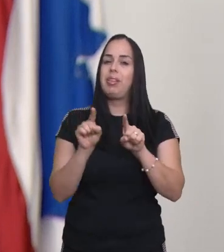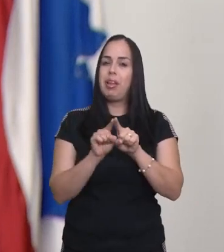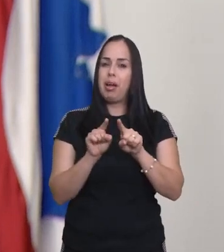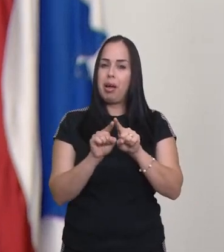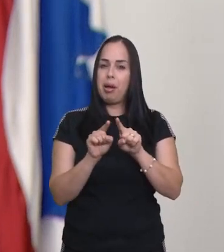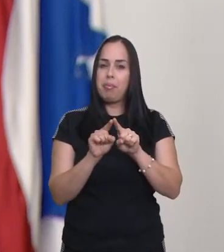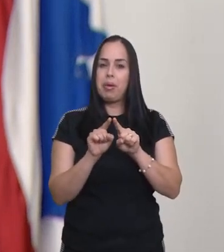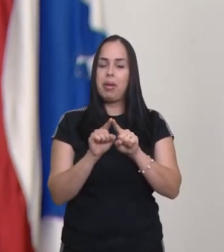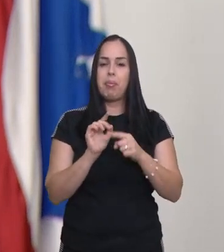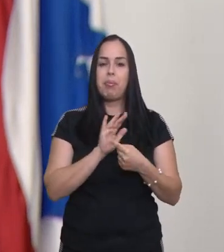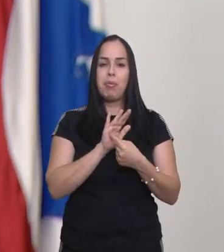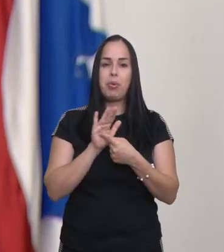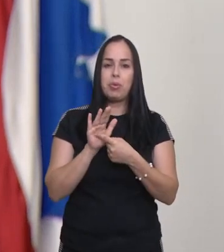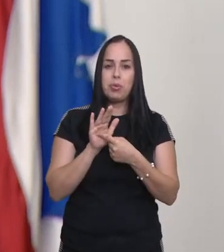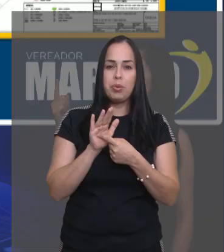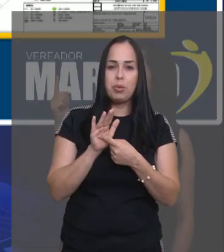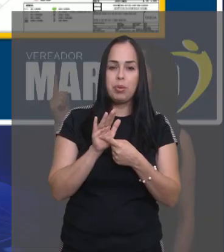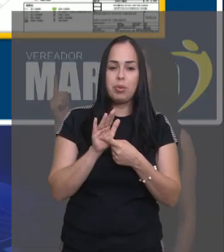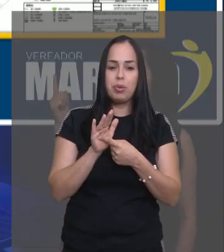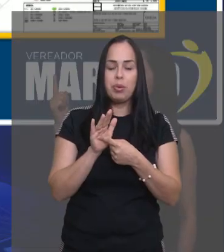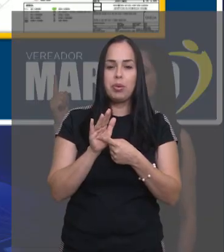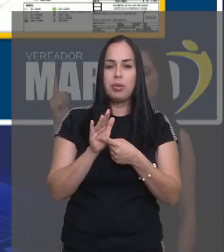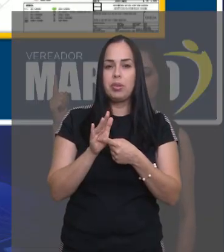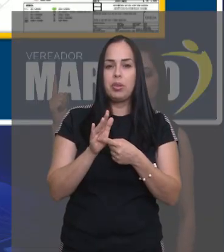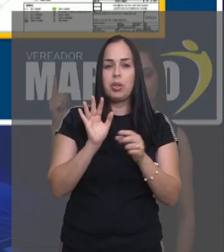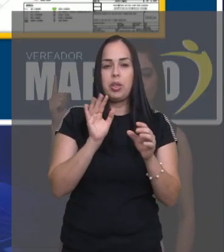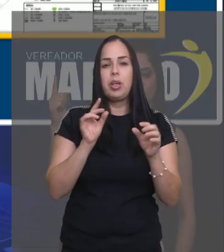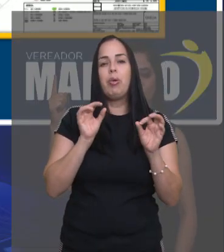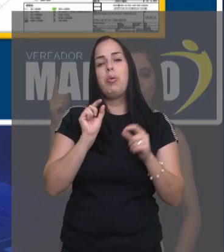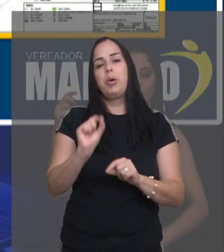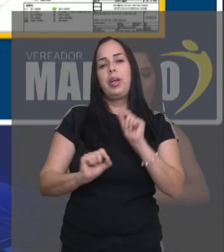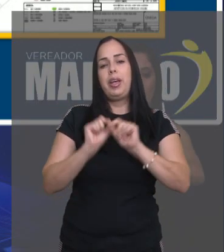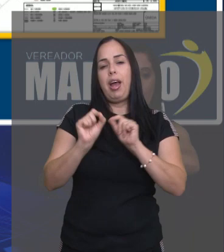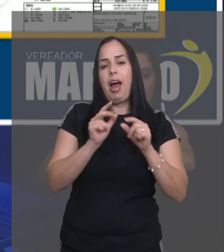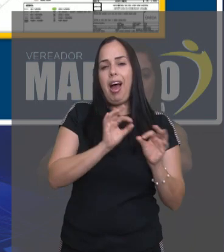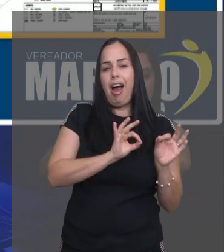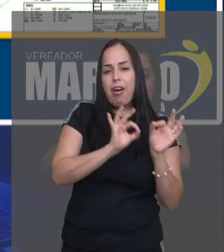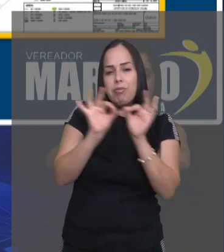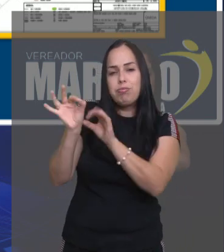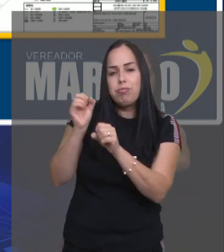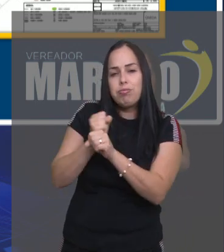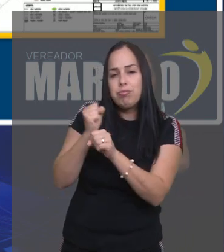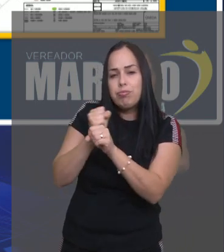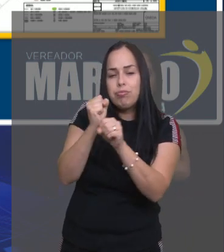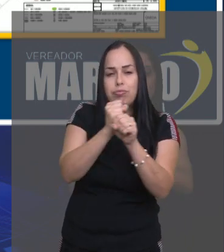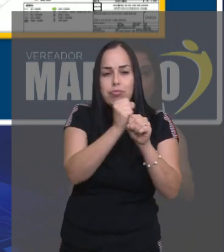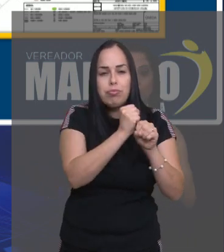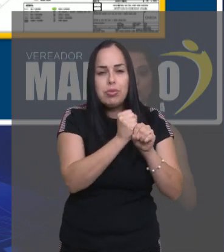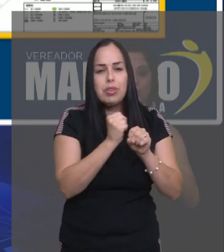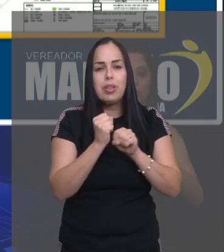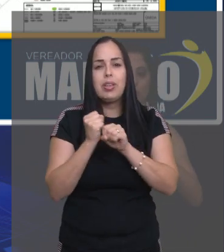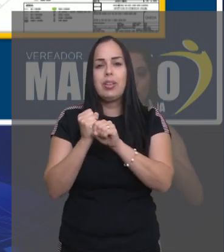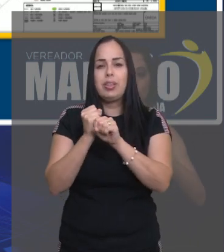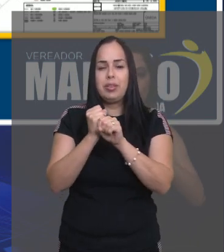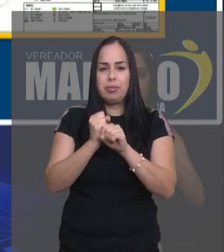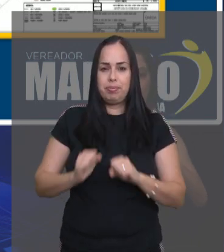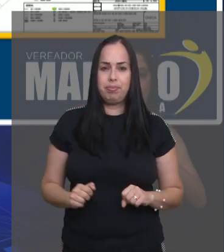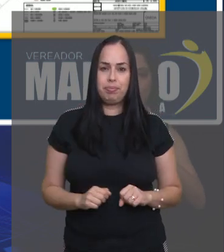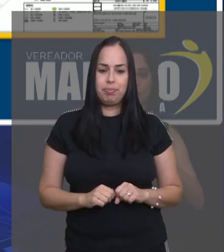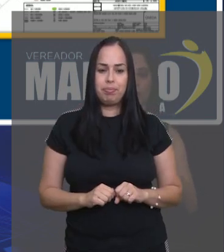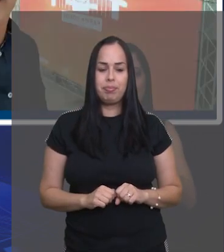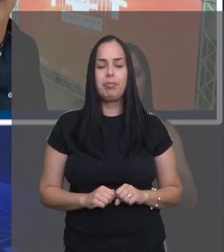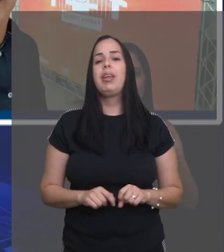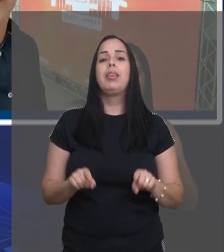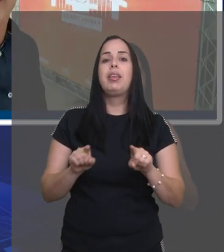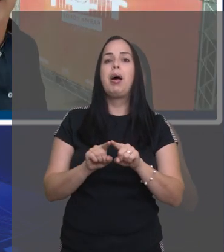também prestou contas do mandato e apresentou o acompanhamento de algumas obras de infraestrutura e serviços públicos para o